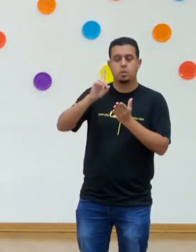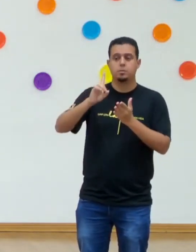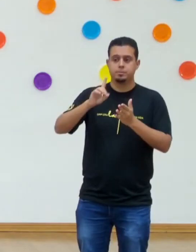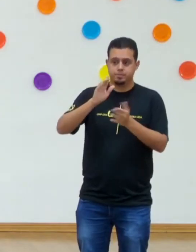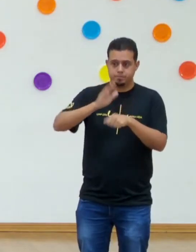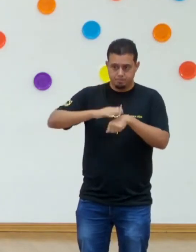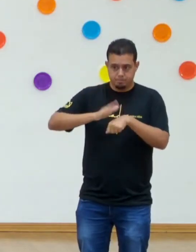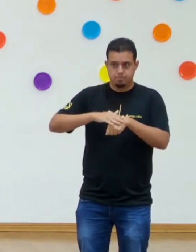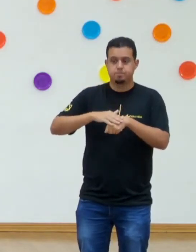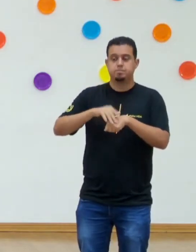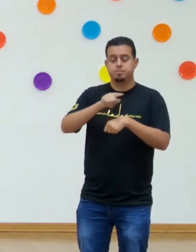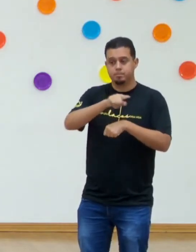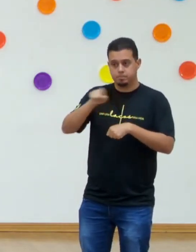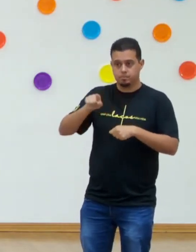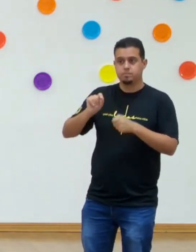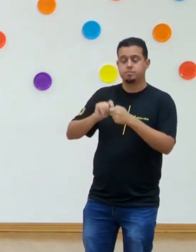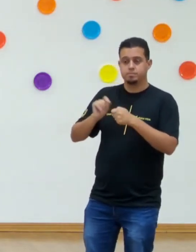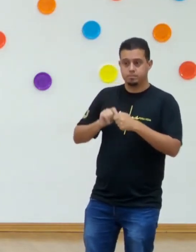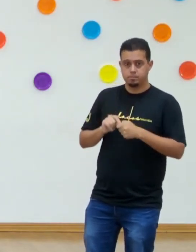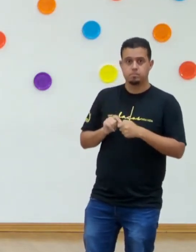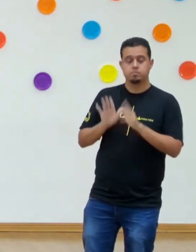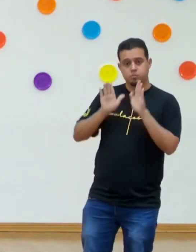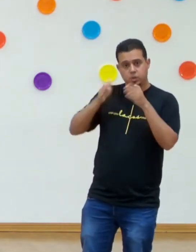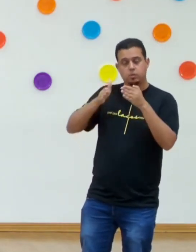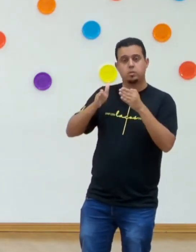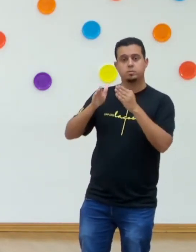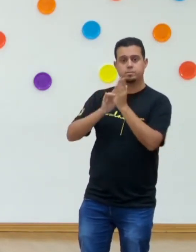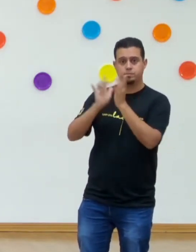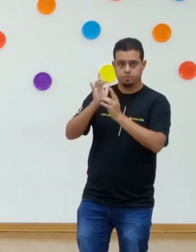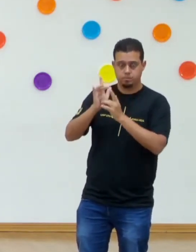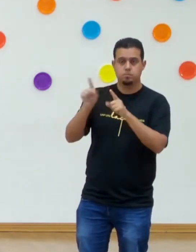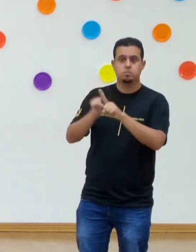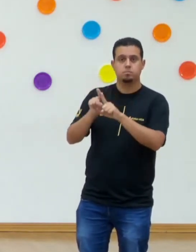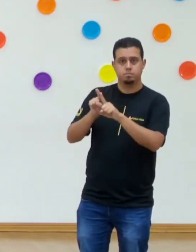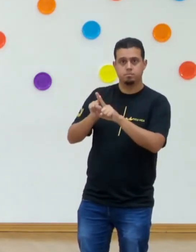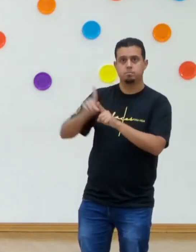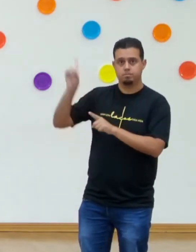práticos, centrados em Cristo e aprovados.